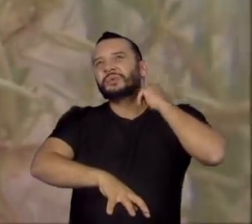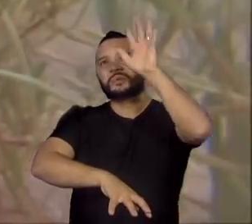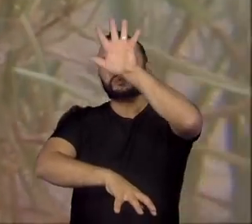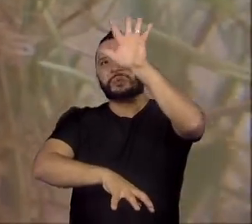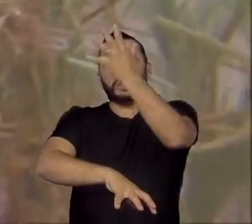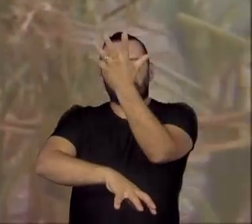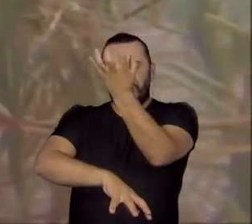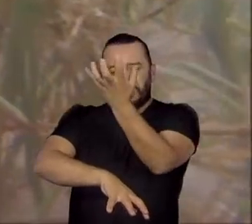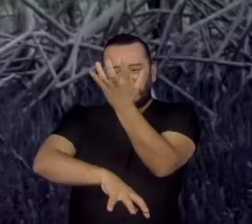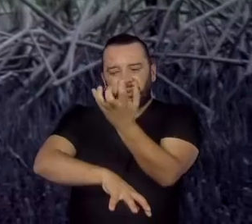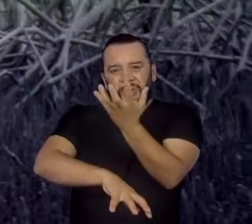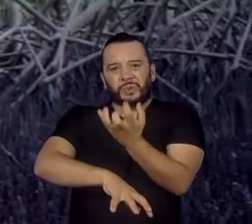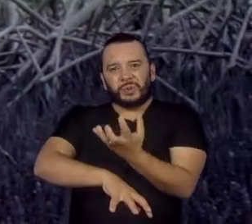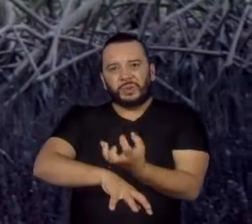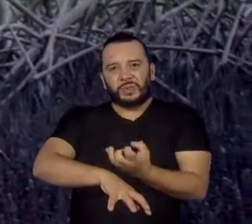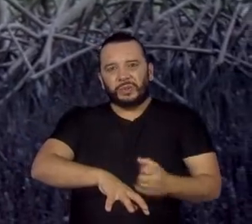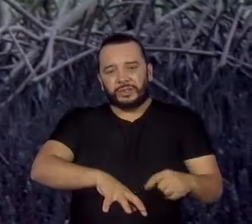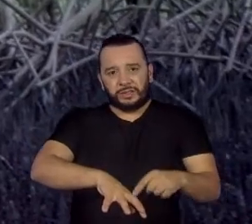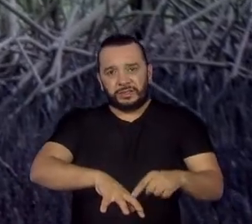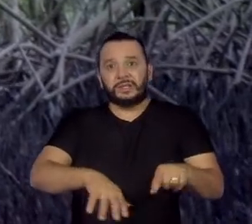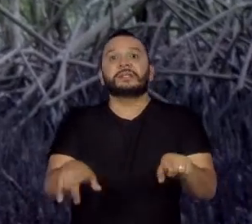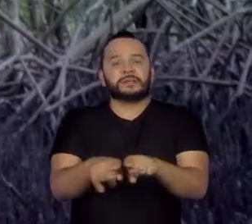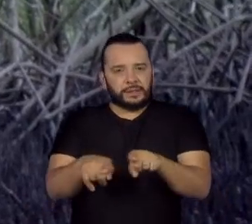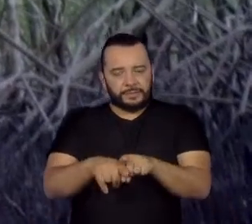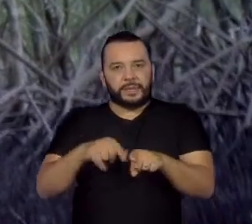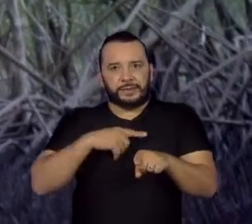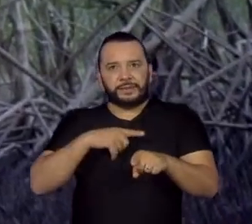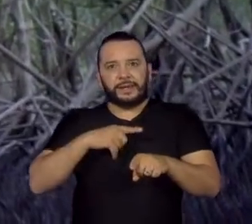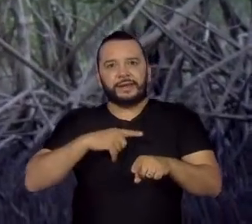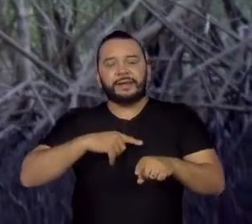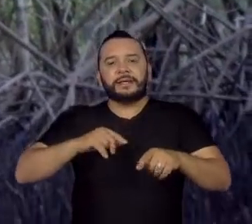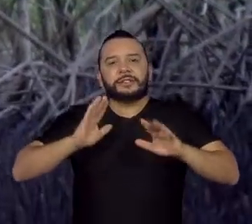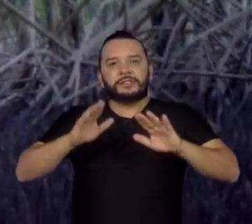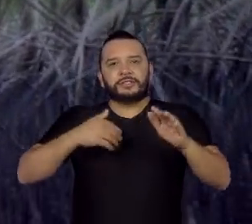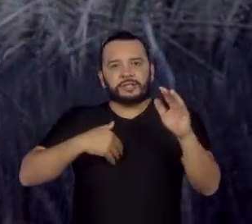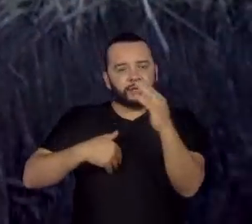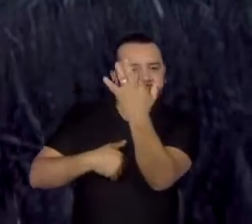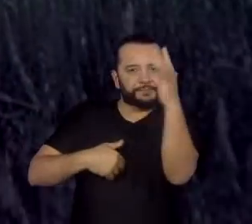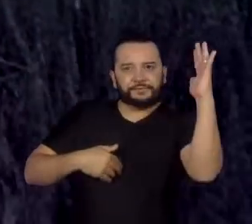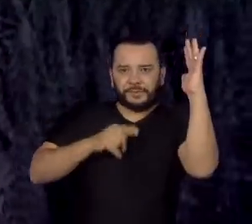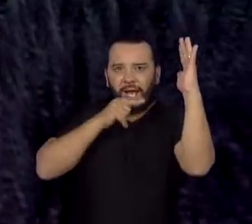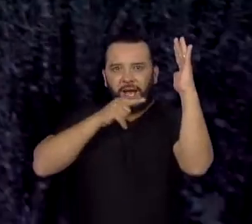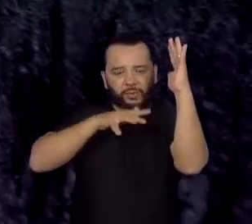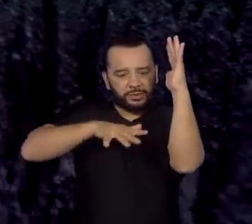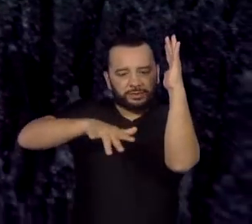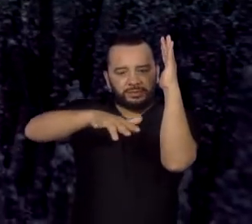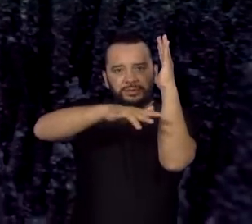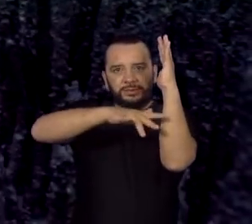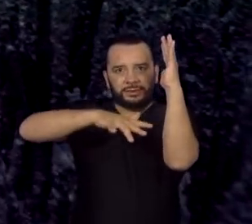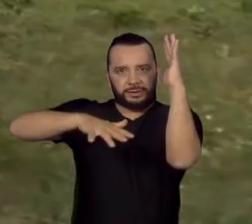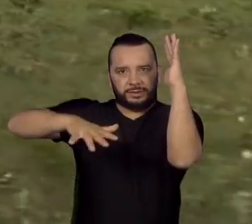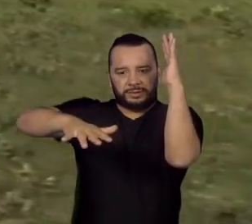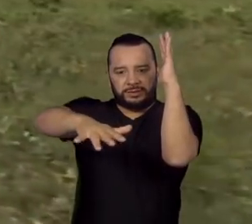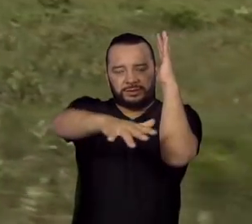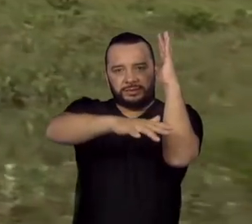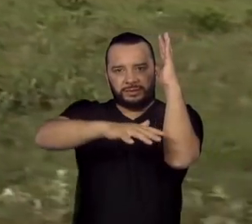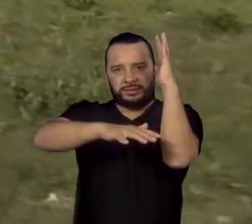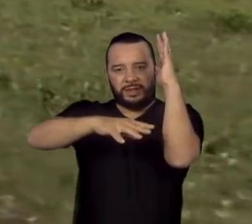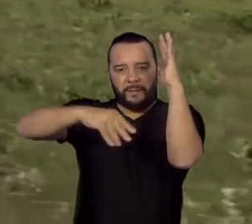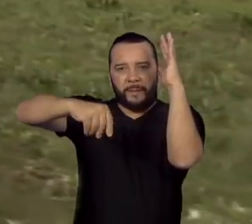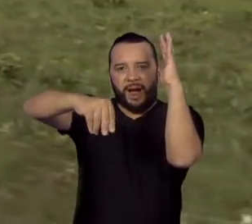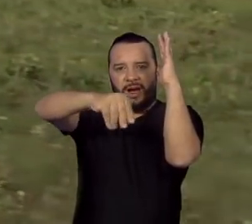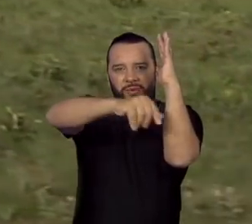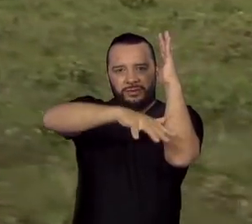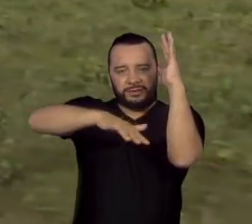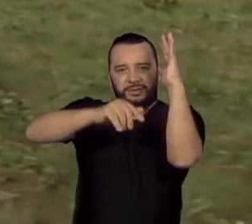grandes sumidouros de carbono da atmosfera. Então, esses sistemas eles têm que ser